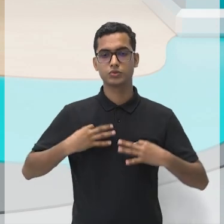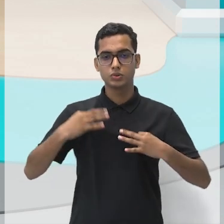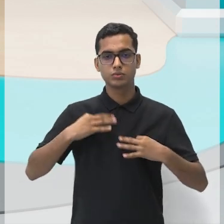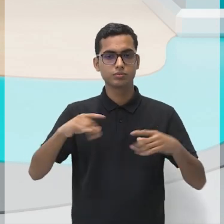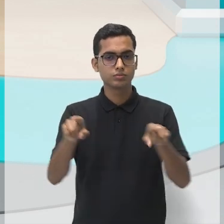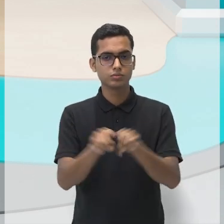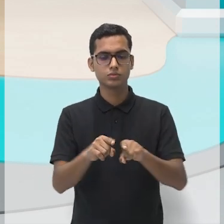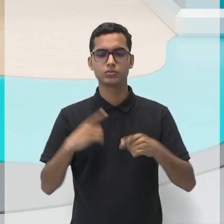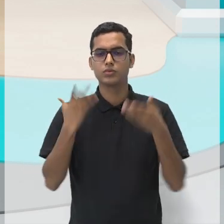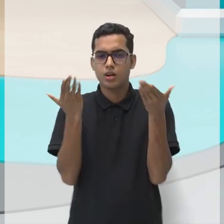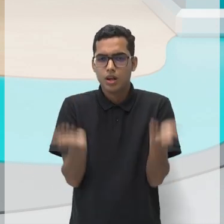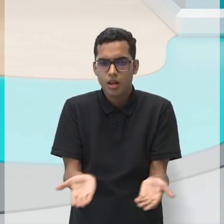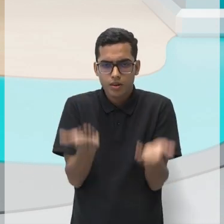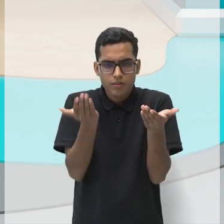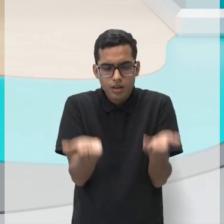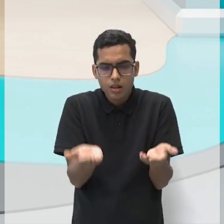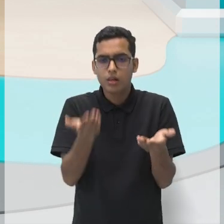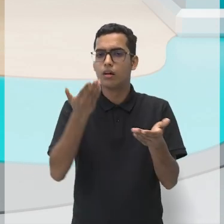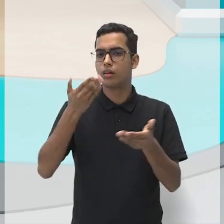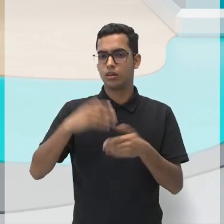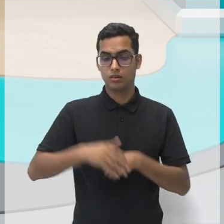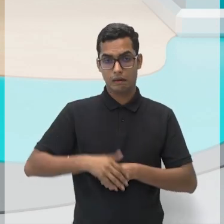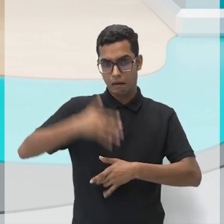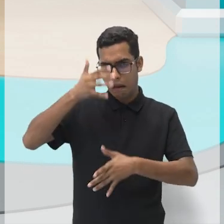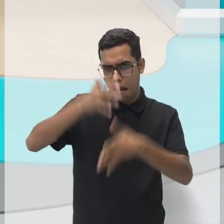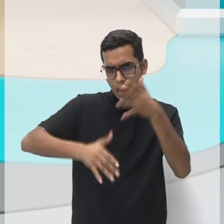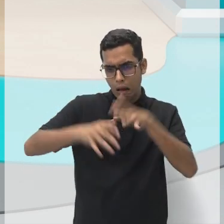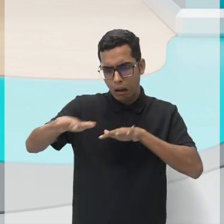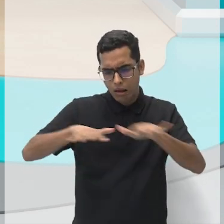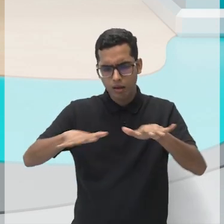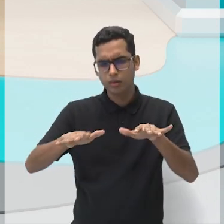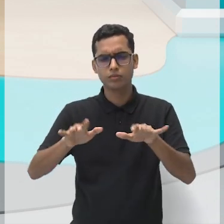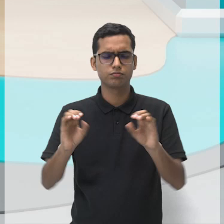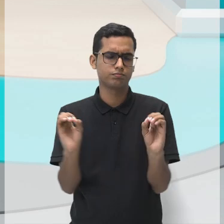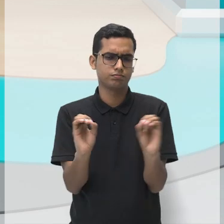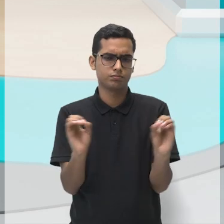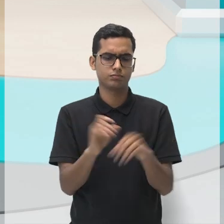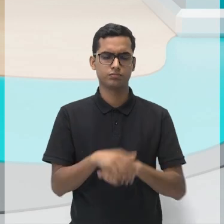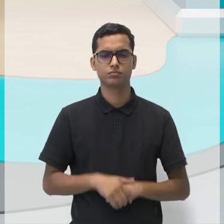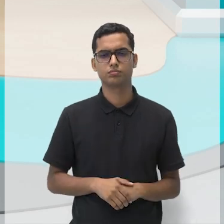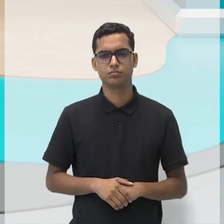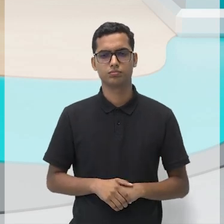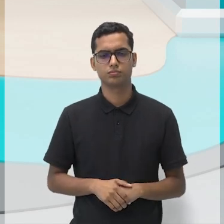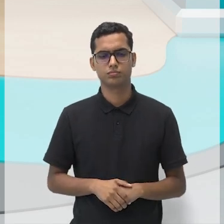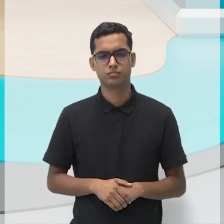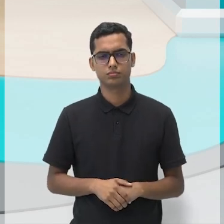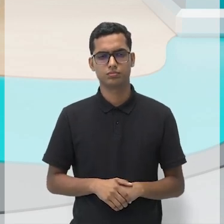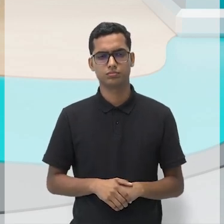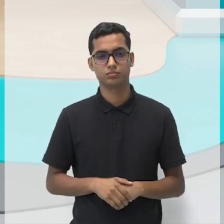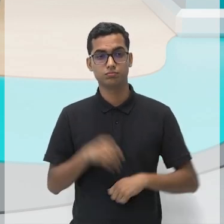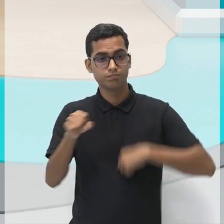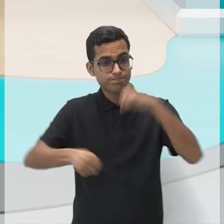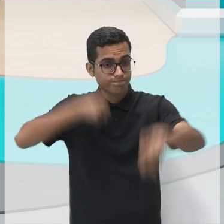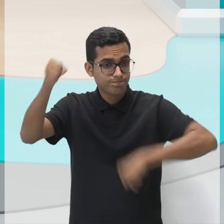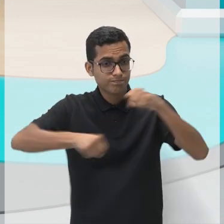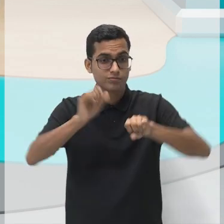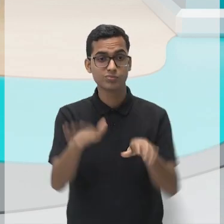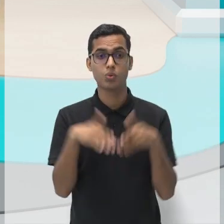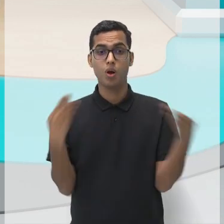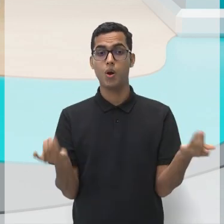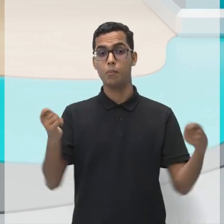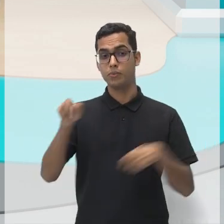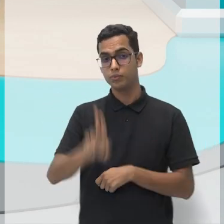ser uma roupa leve que não vai atrapalhar os nossos movimentos. E na bike, quais serão os equipamentos que a gente